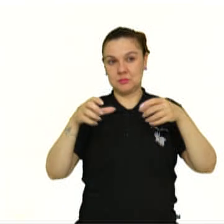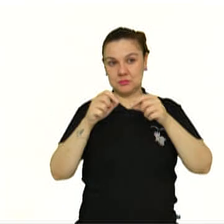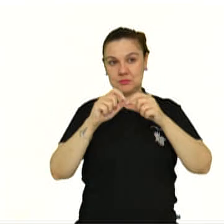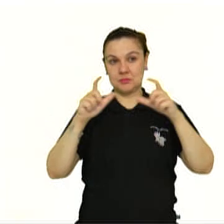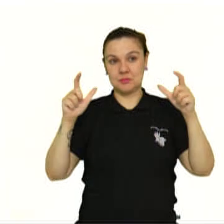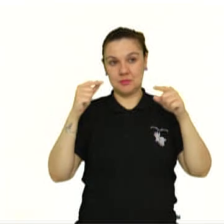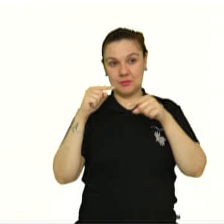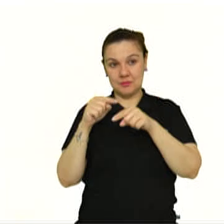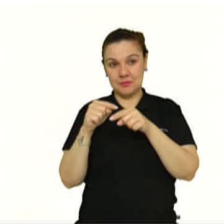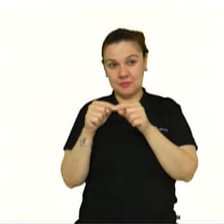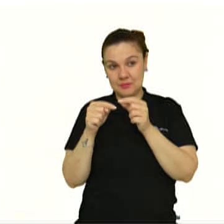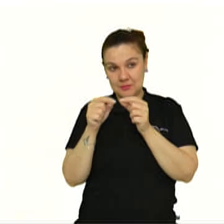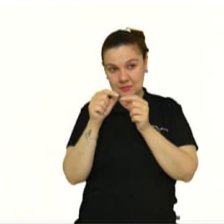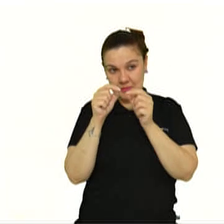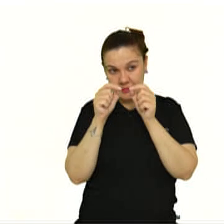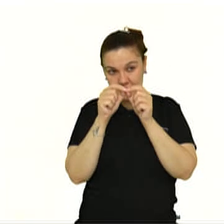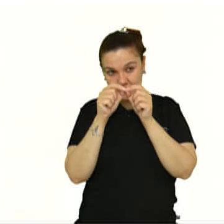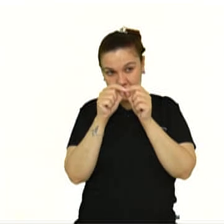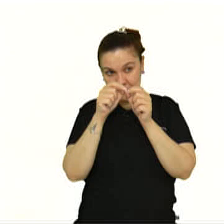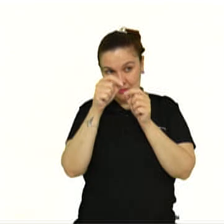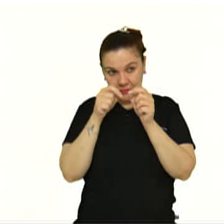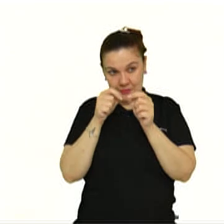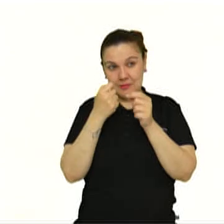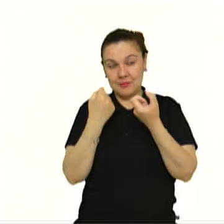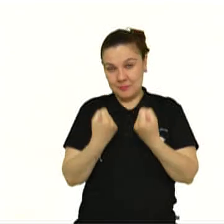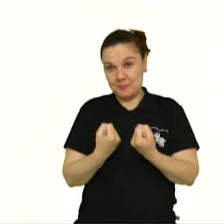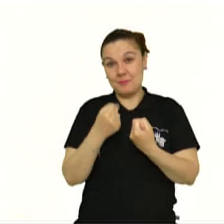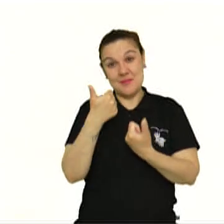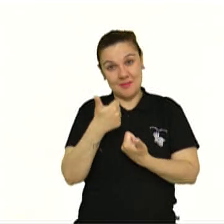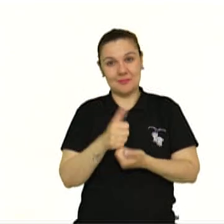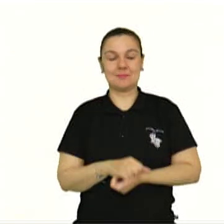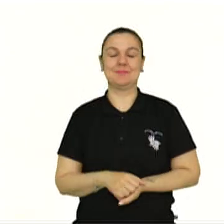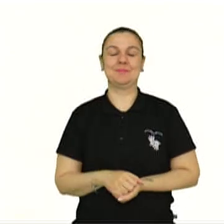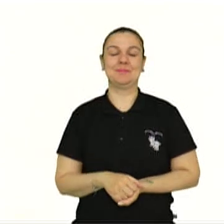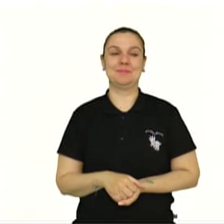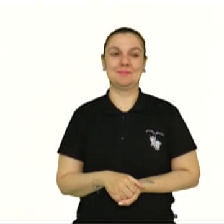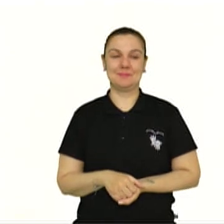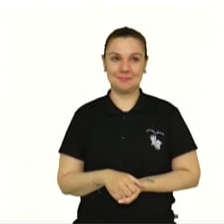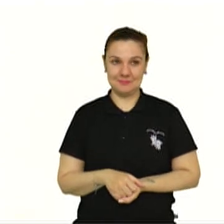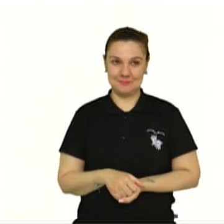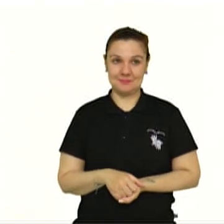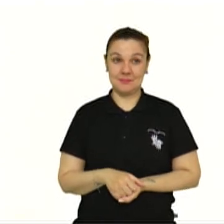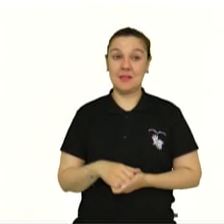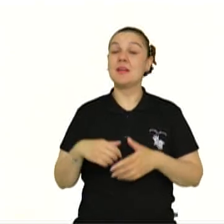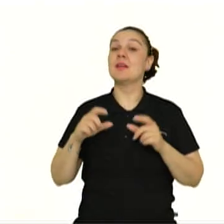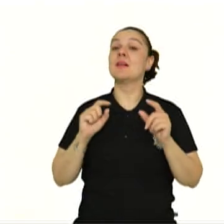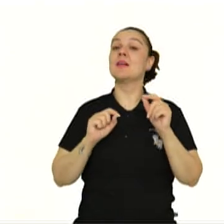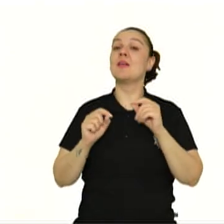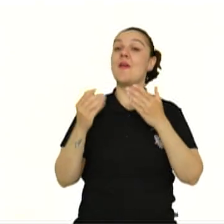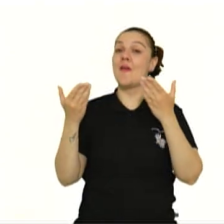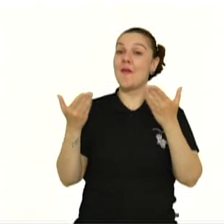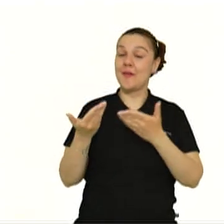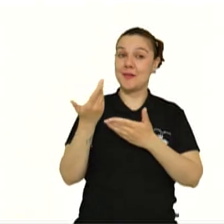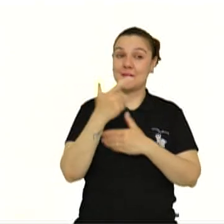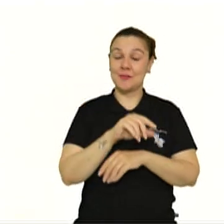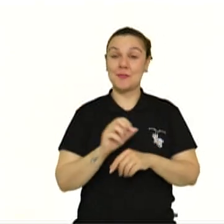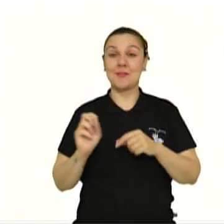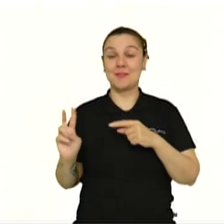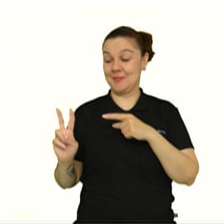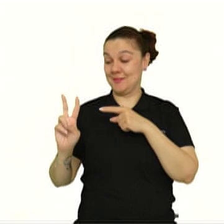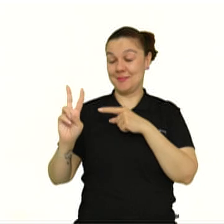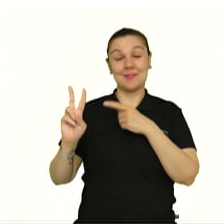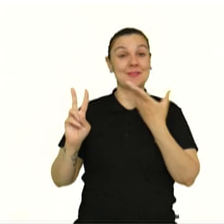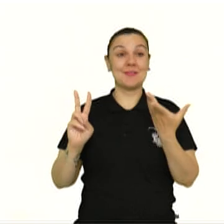pouquinho mais, você vai ver que está um pouquinho na linha e é considerado bola boa, tá? E eu deixo para vocês hoje,